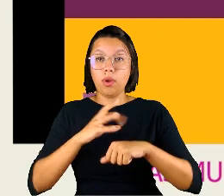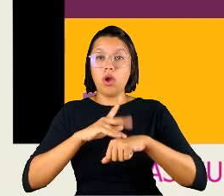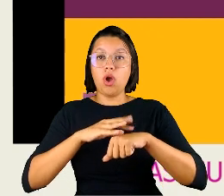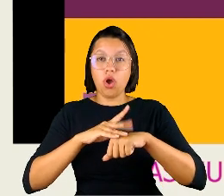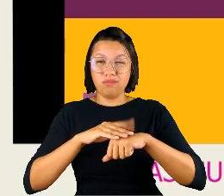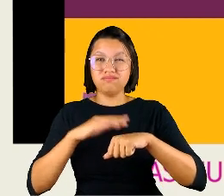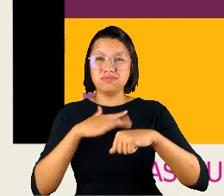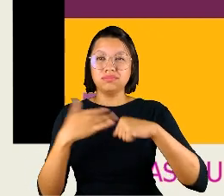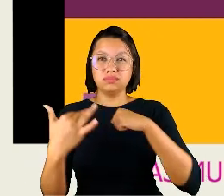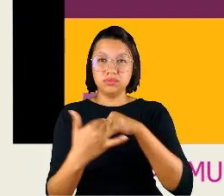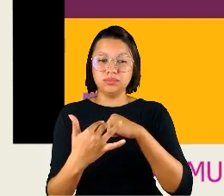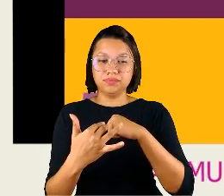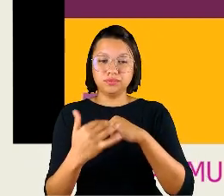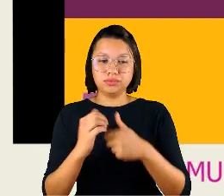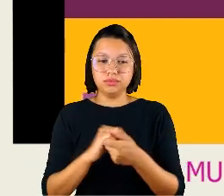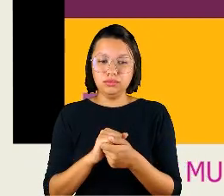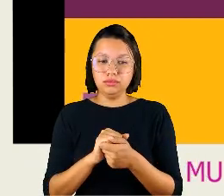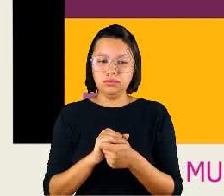da